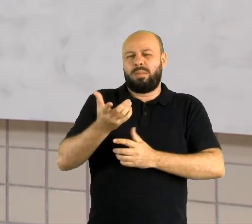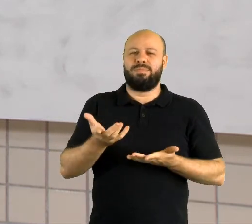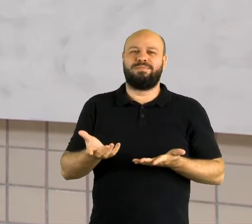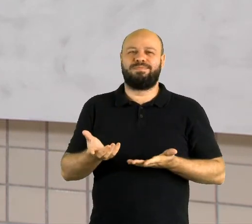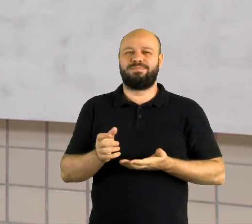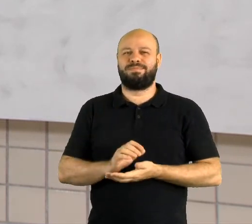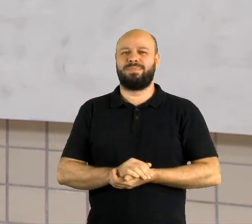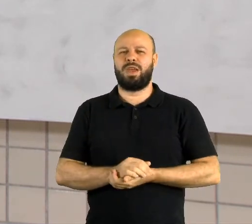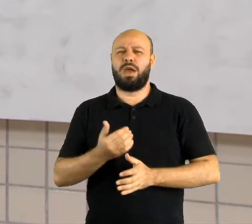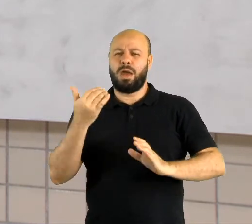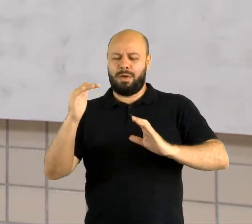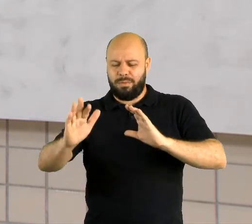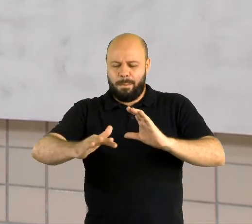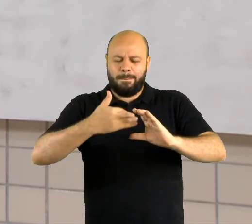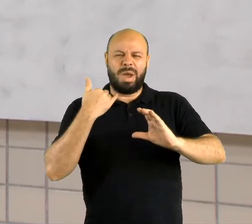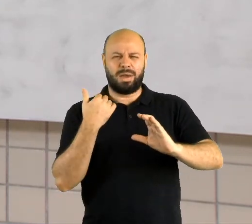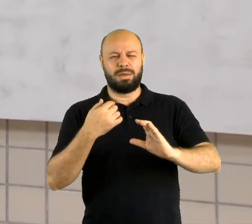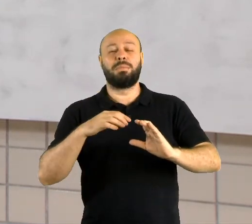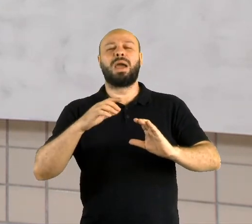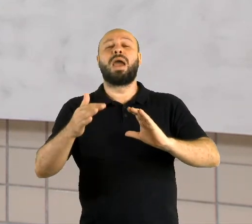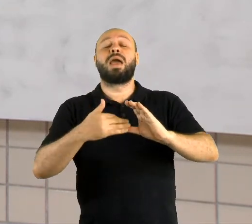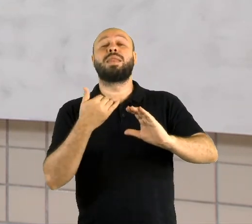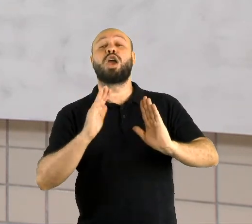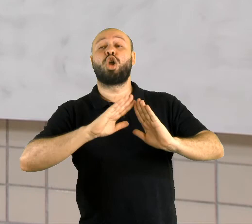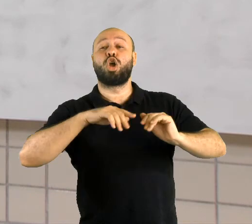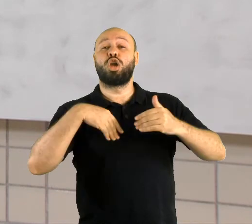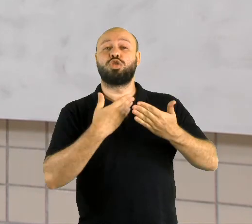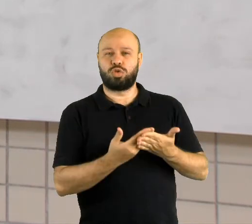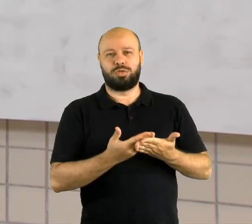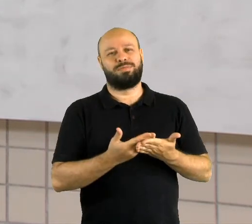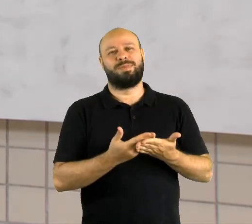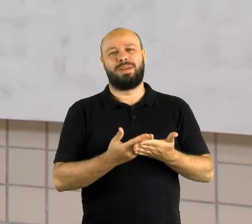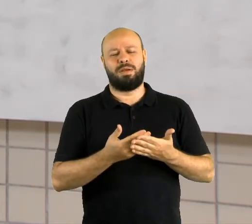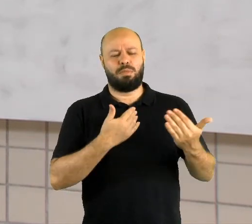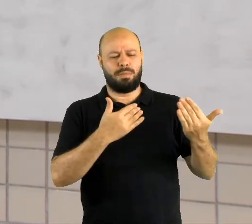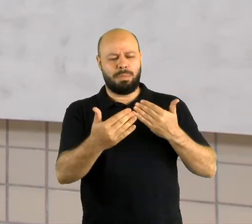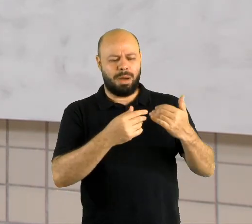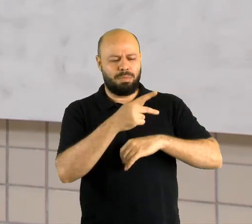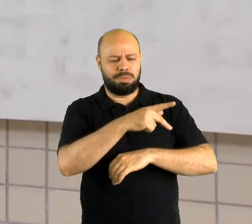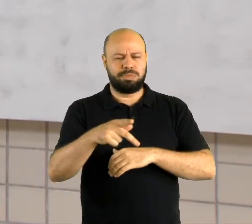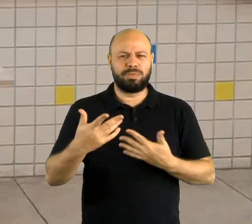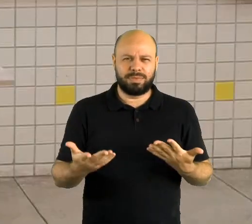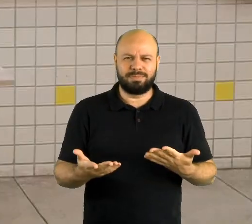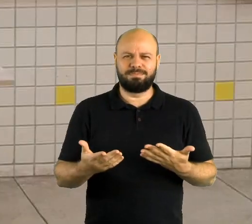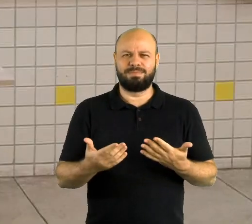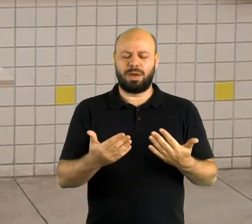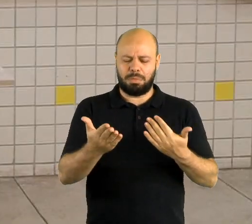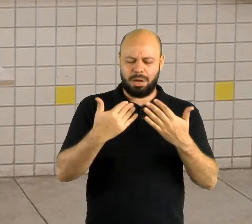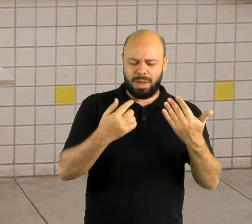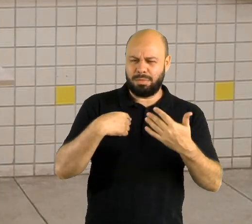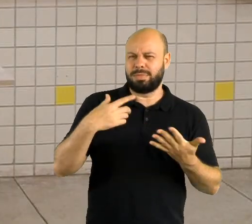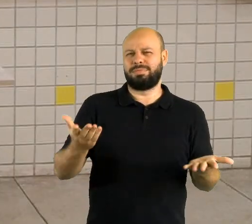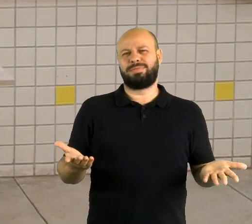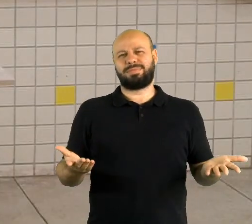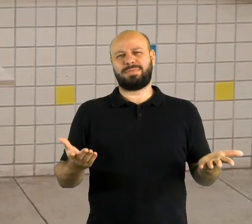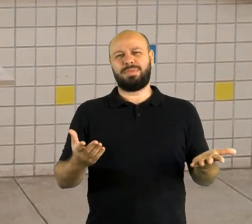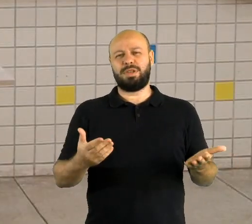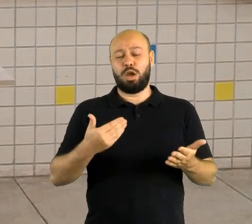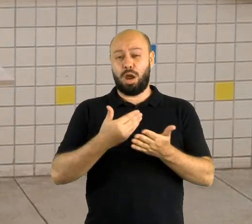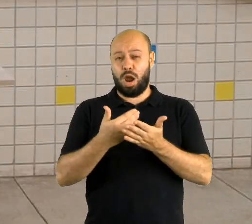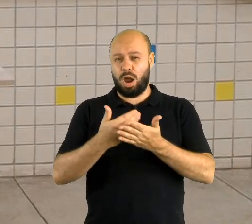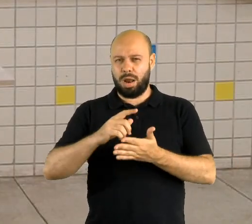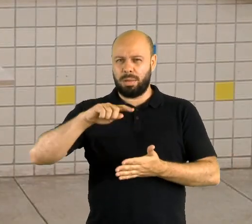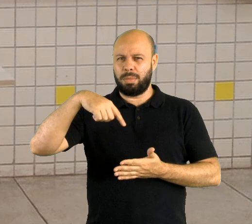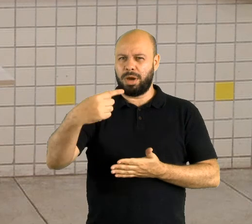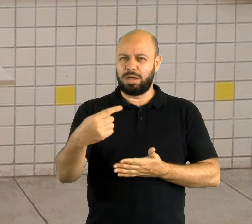mande no grupo lá da sua escola, interaja com o seu professor, interaja comigo, porque na próxima aula